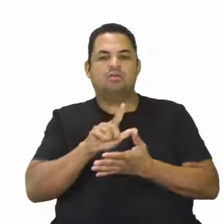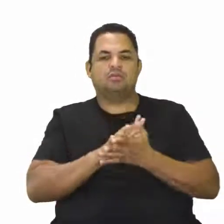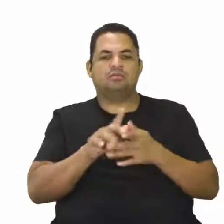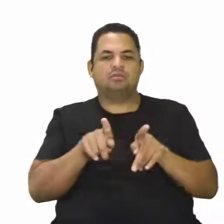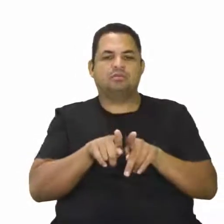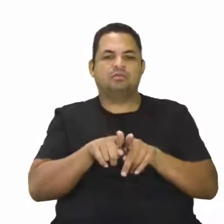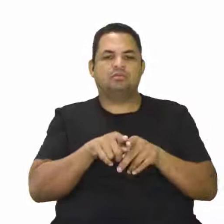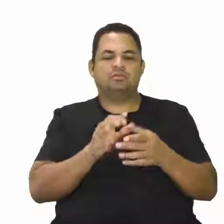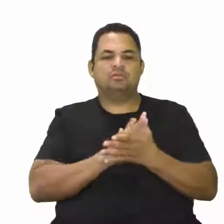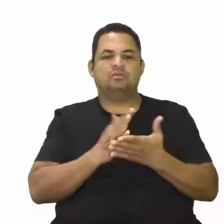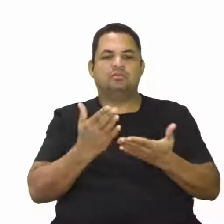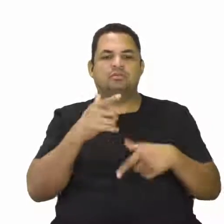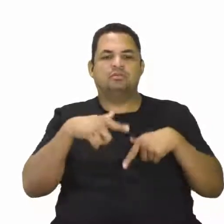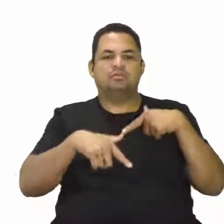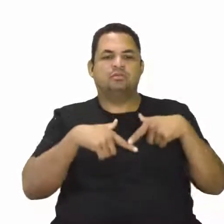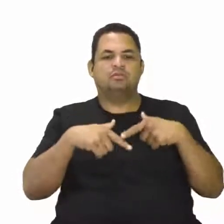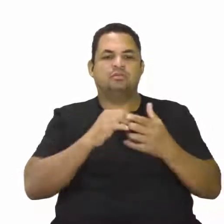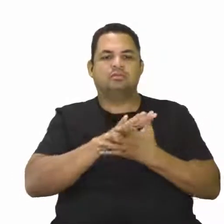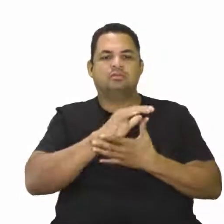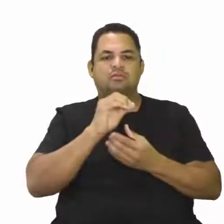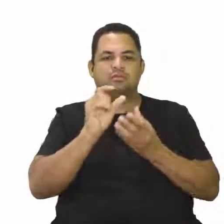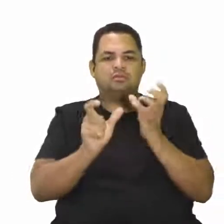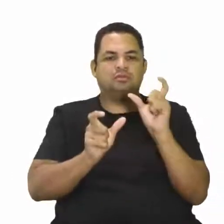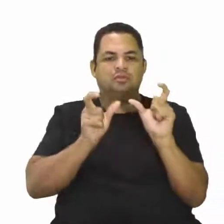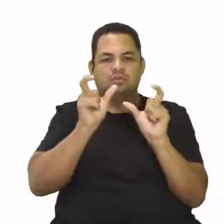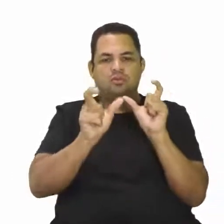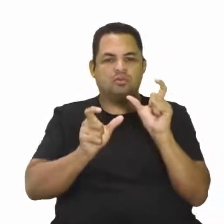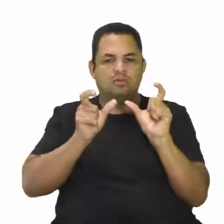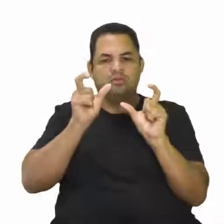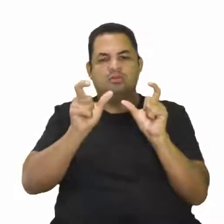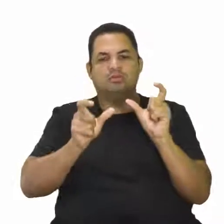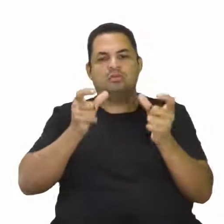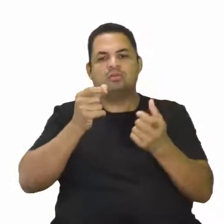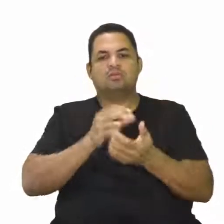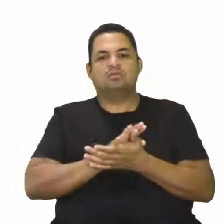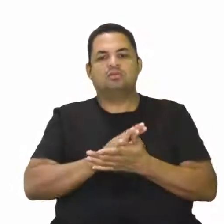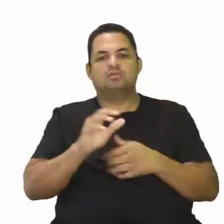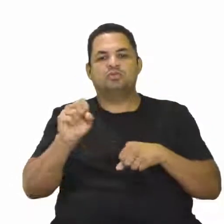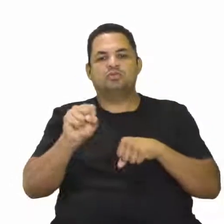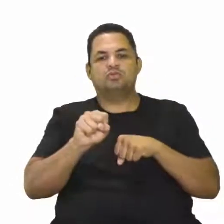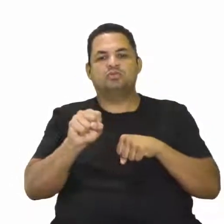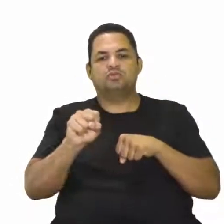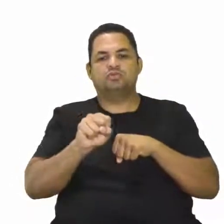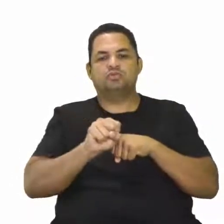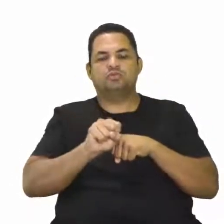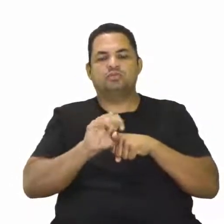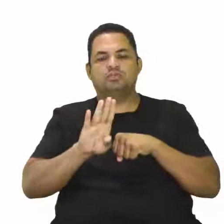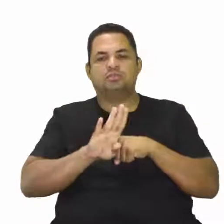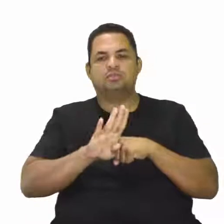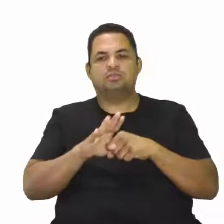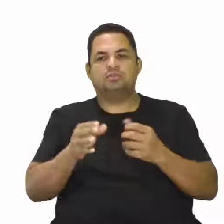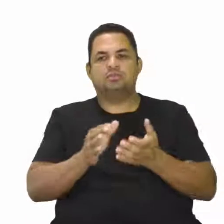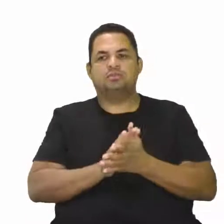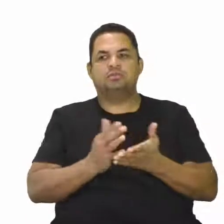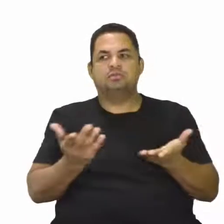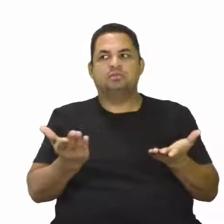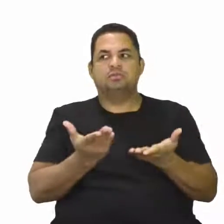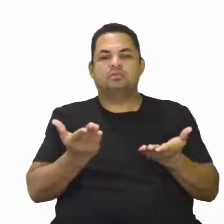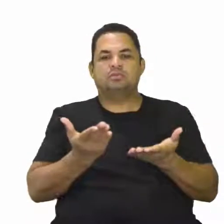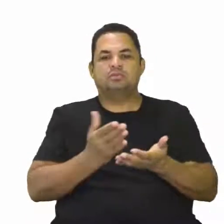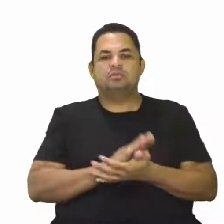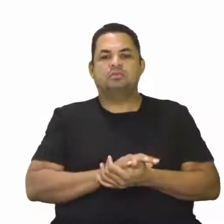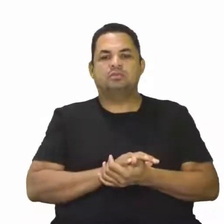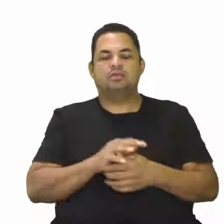também podem atuar como modificadores do quê? Do substantivo, ou ainda atuarem